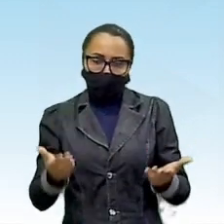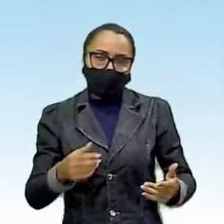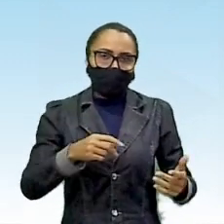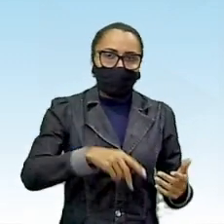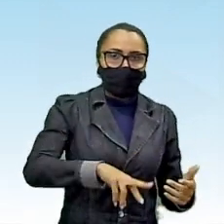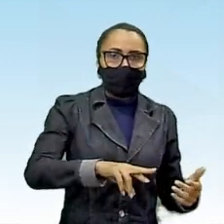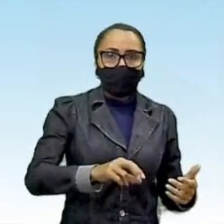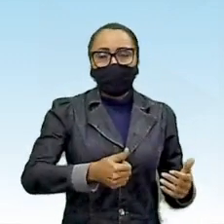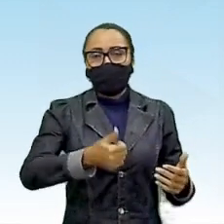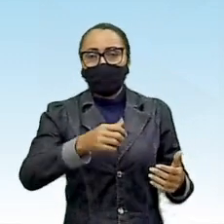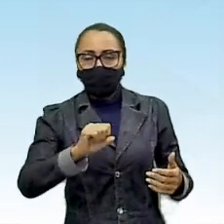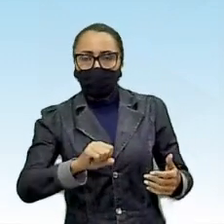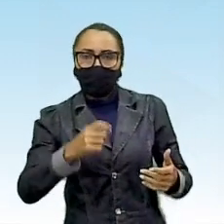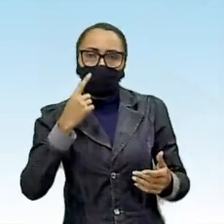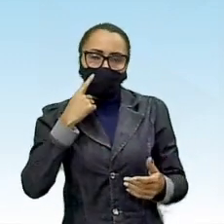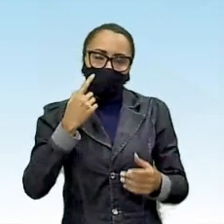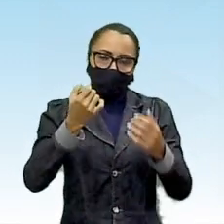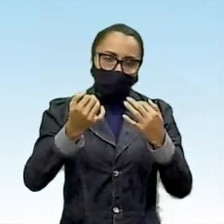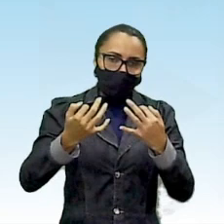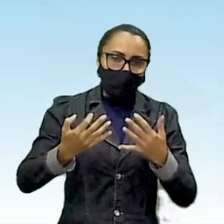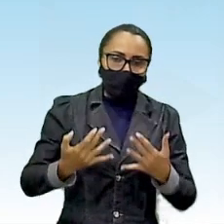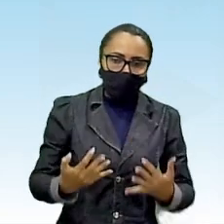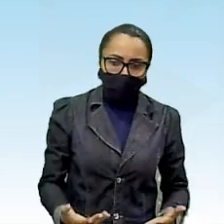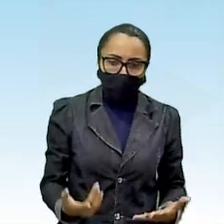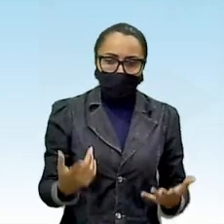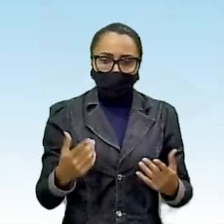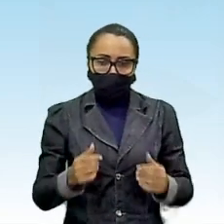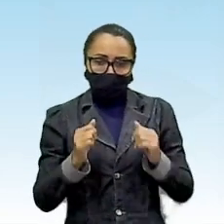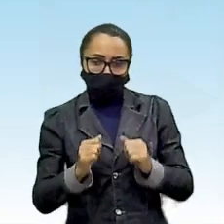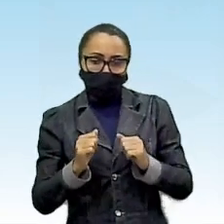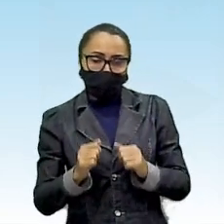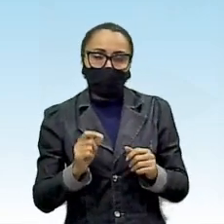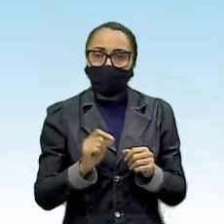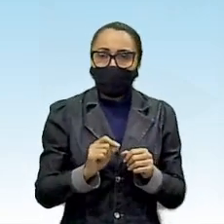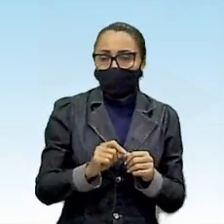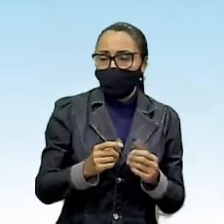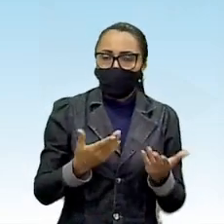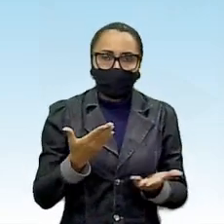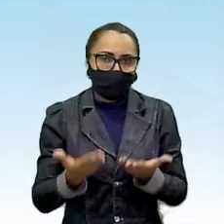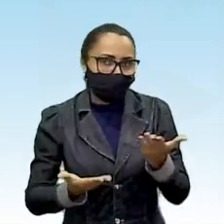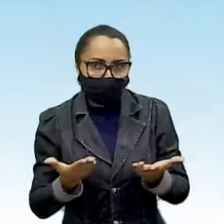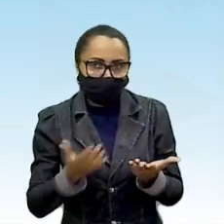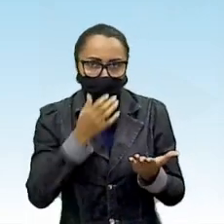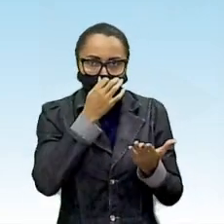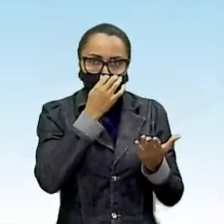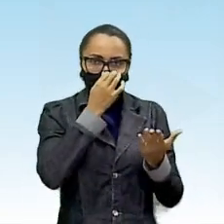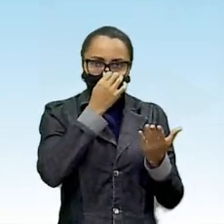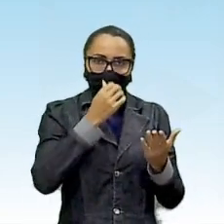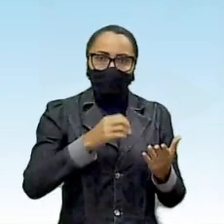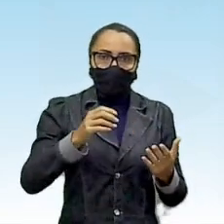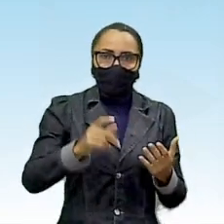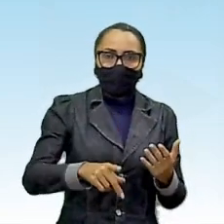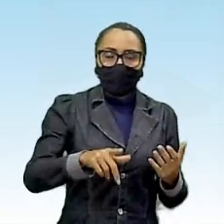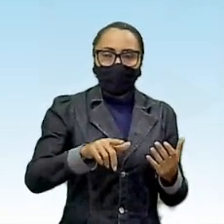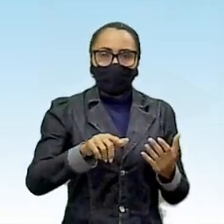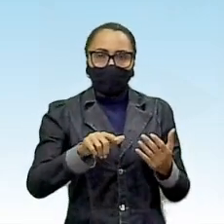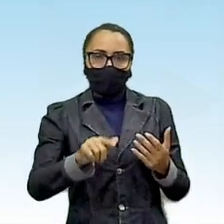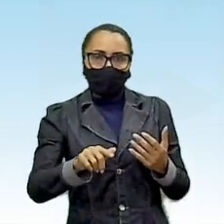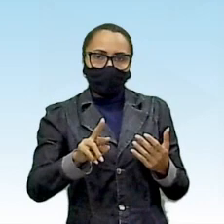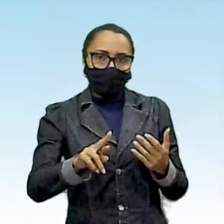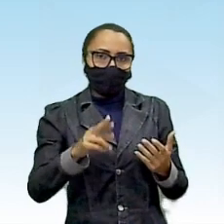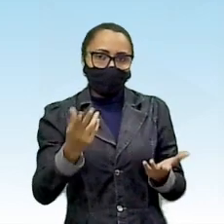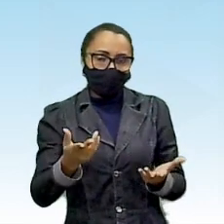NR18, ele traz quem pode fazer, né, quem deve fazer esse PGR, né, que antes era o